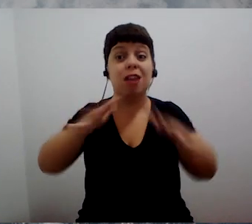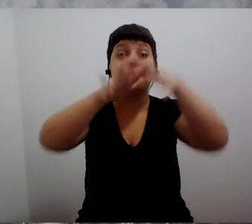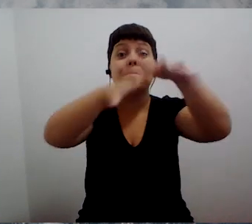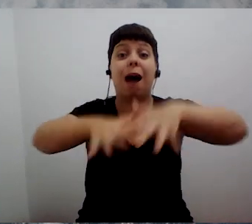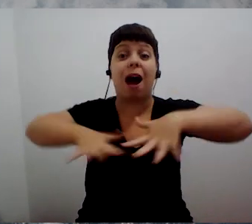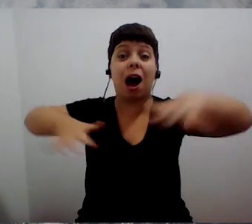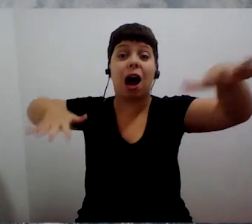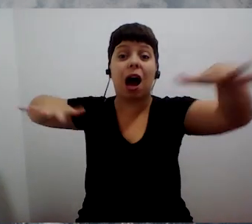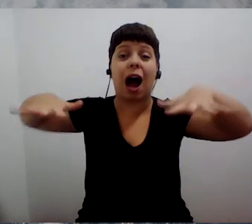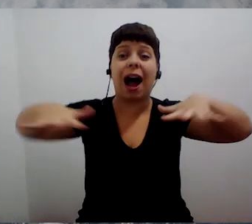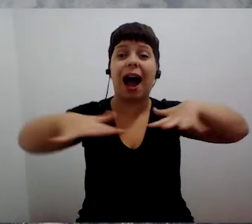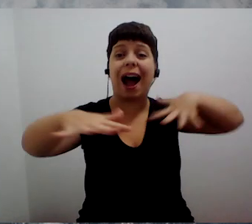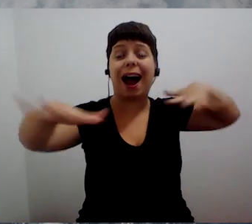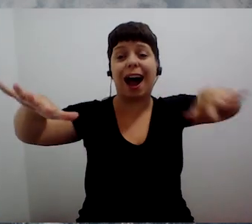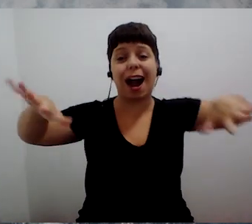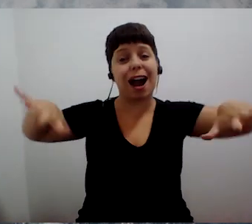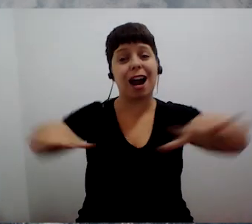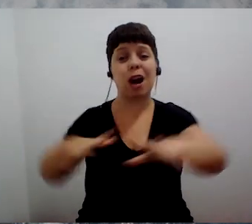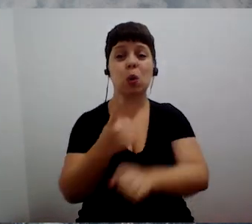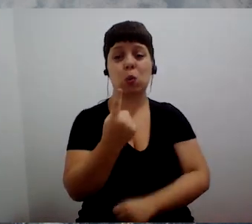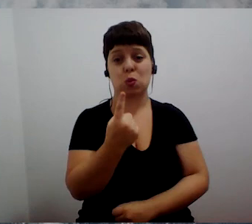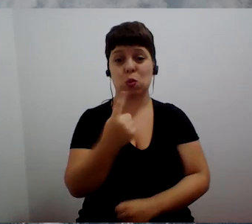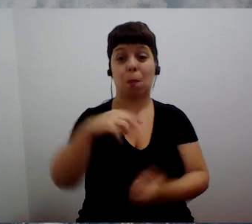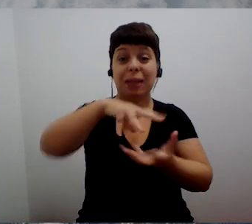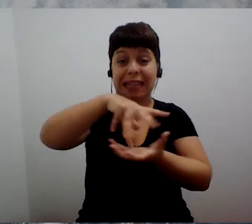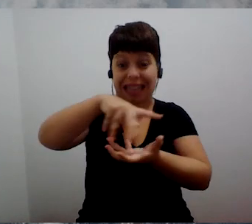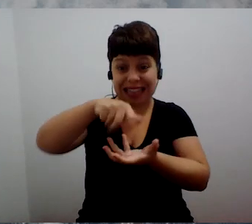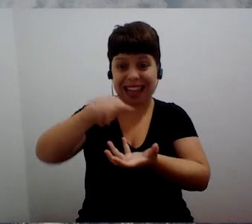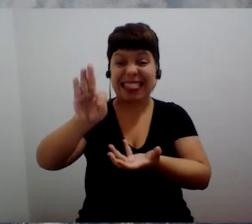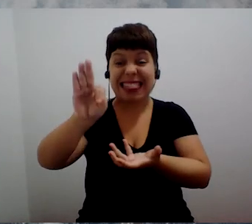mesmo domínio. O oceano tão vasto, nosso querido amigo.